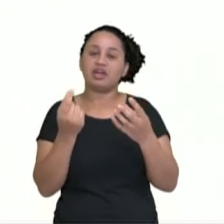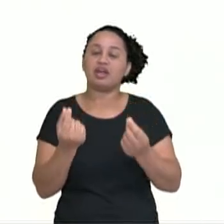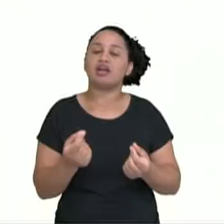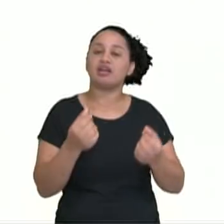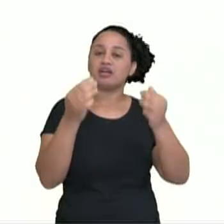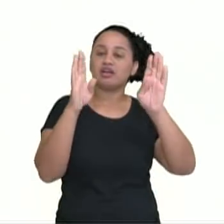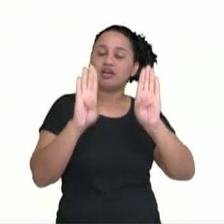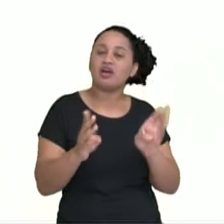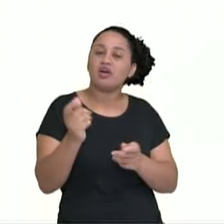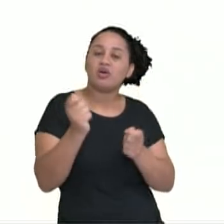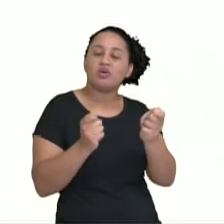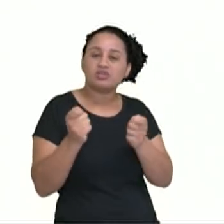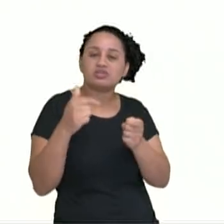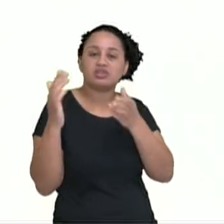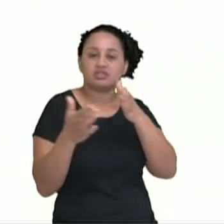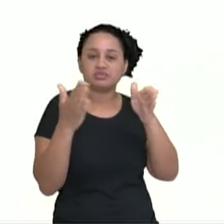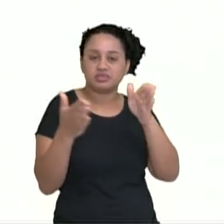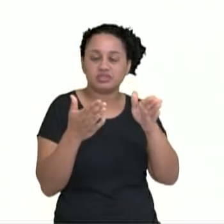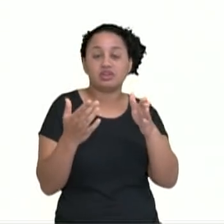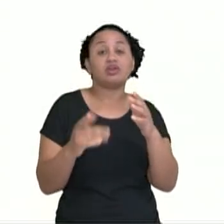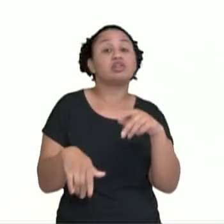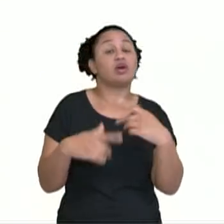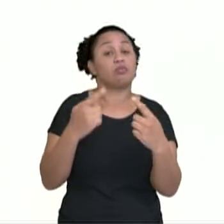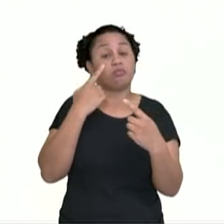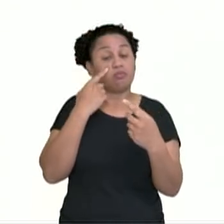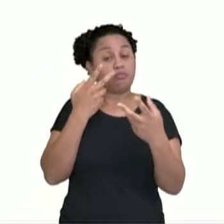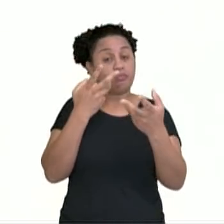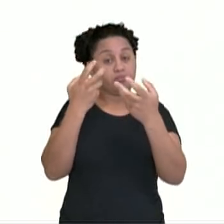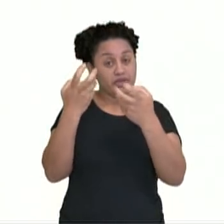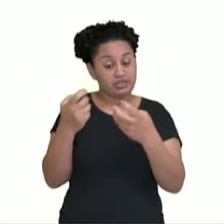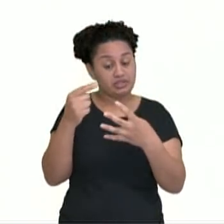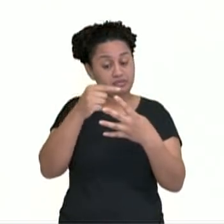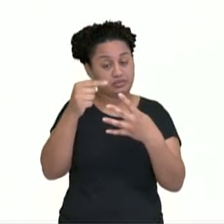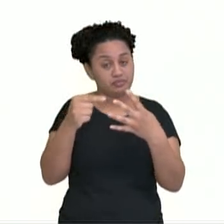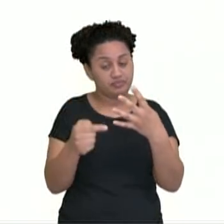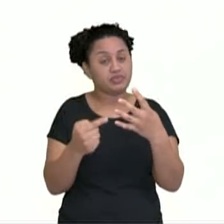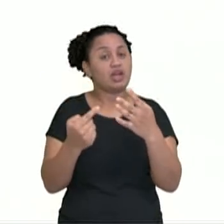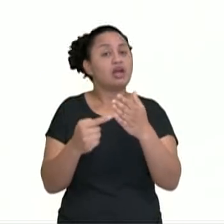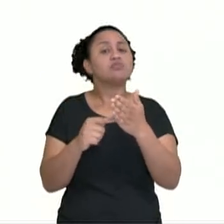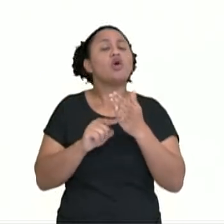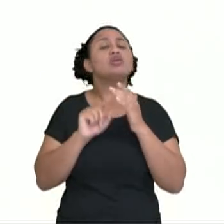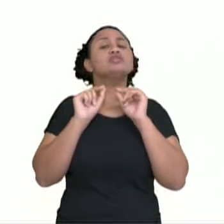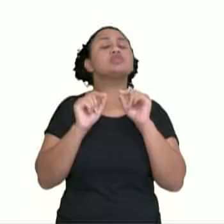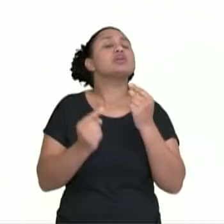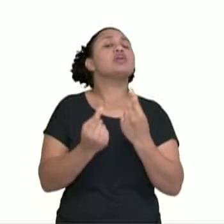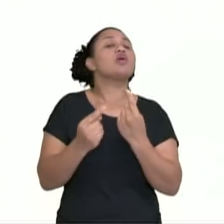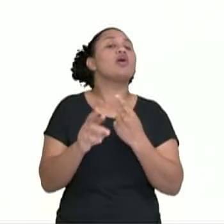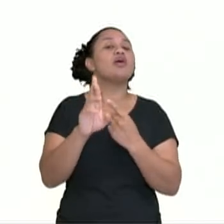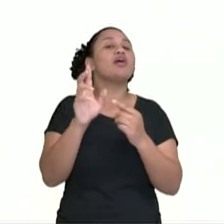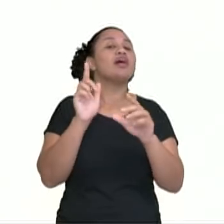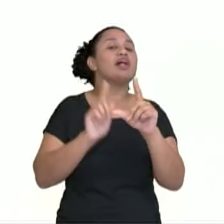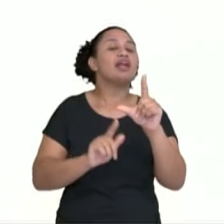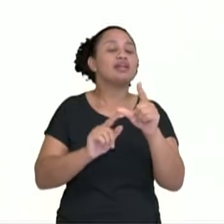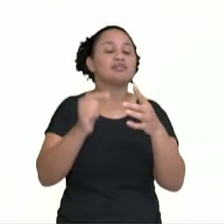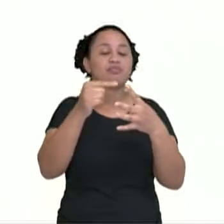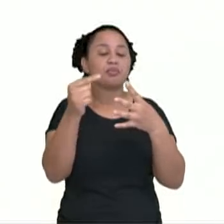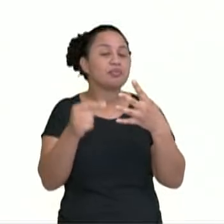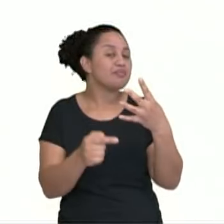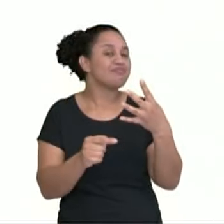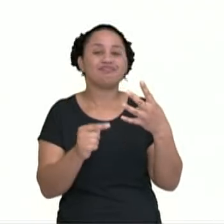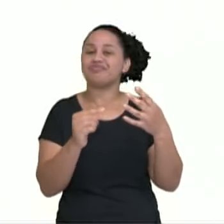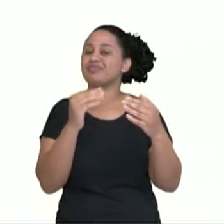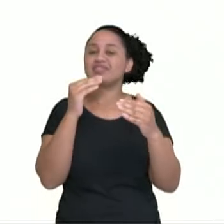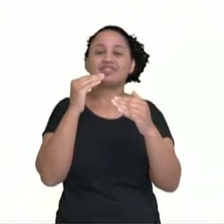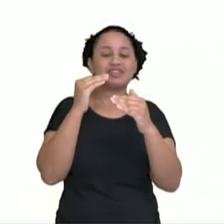os meios de produção. Então, olha só, né, eu quero que vocês me indiquem, né, a letra que não